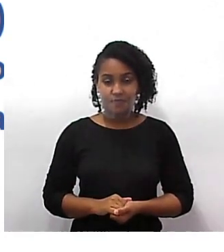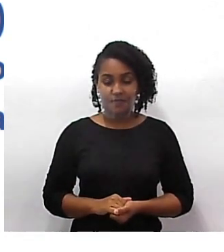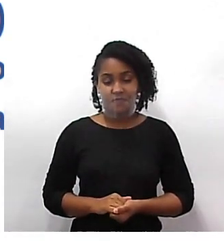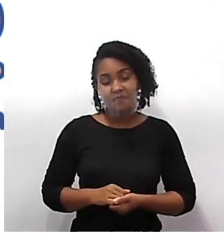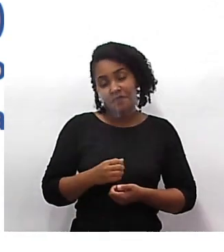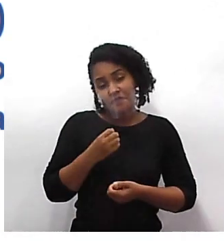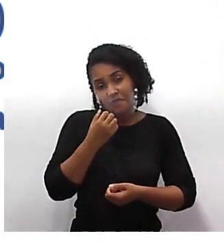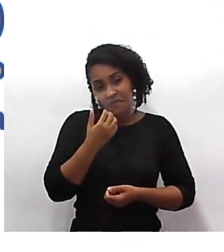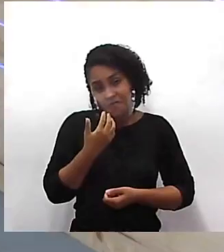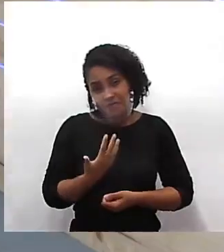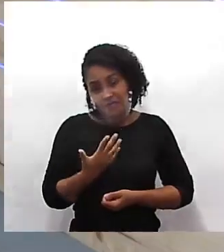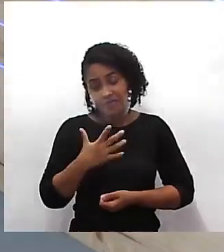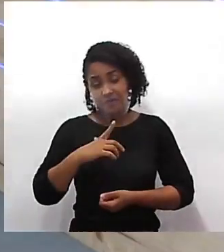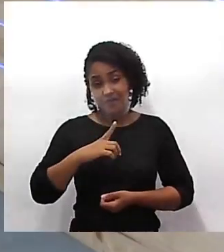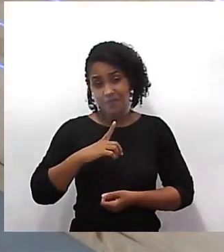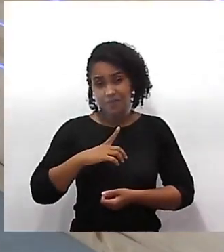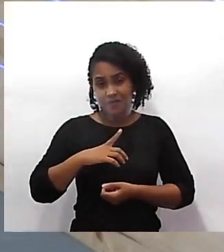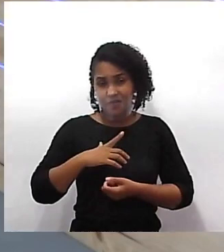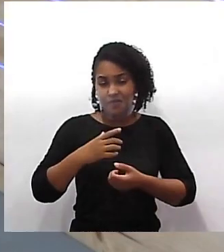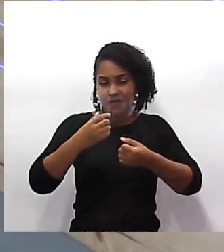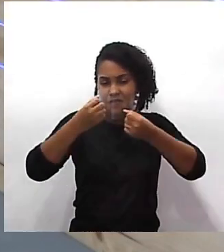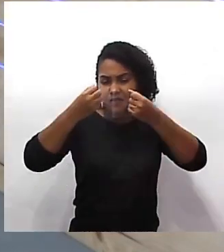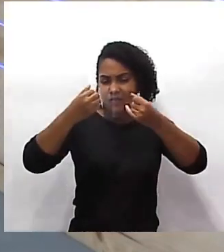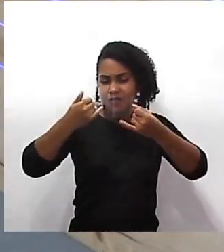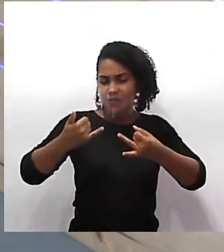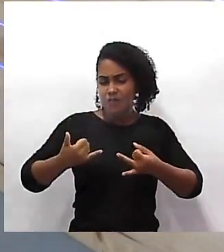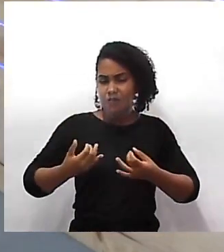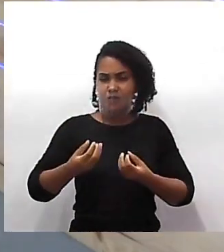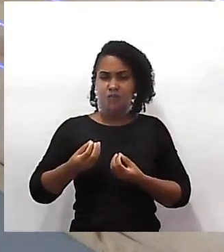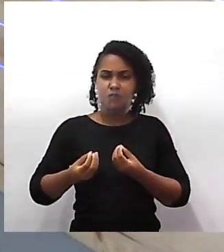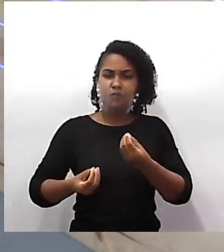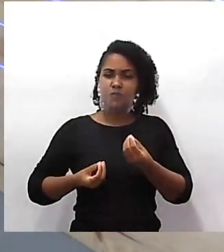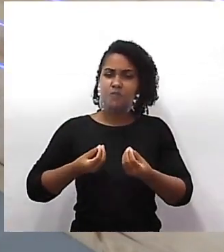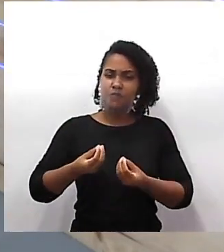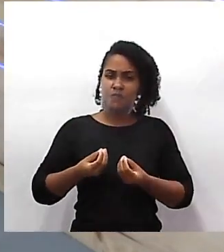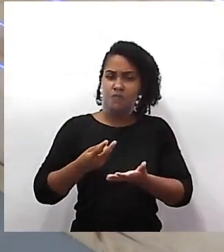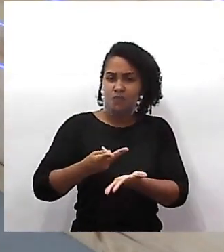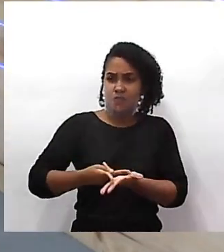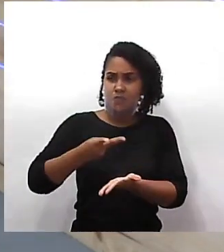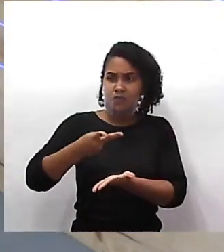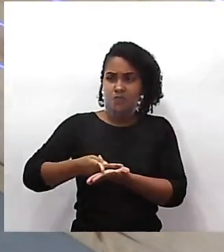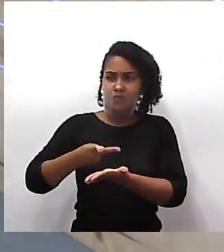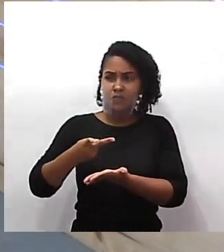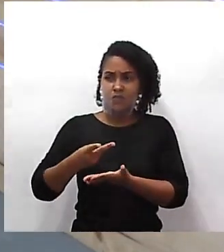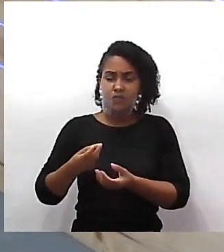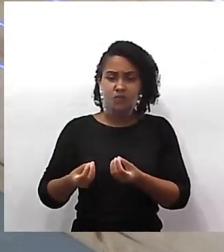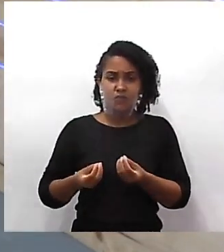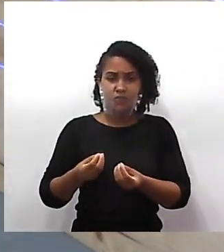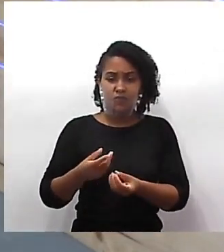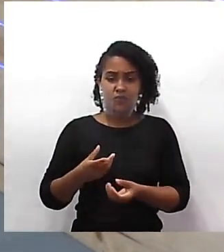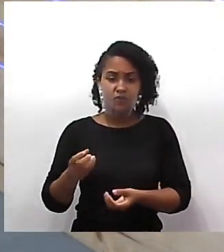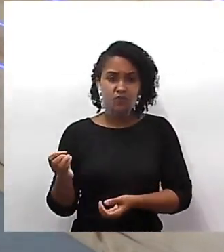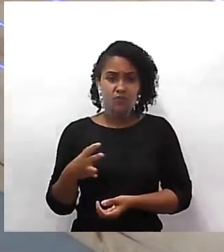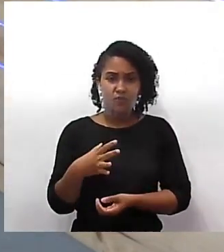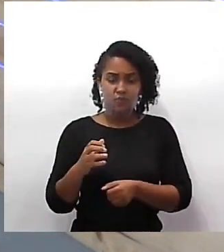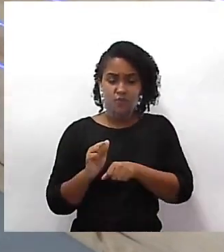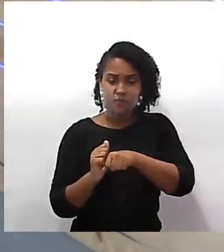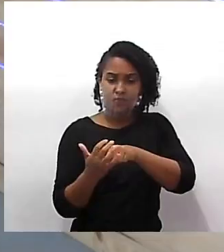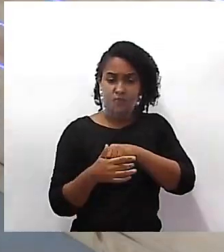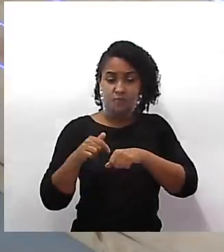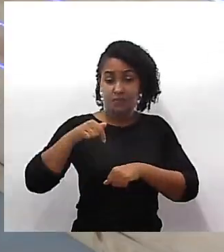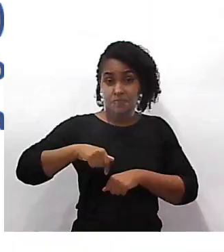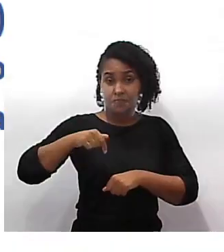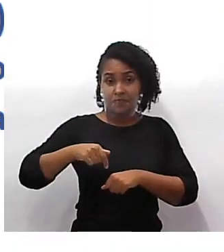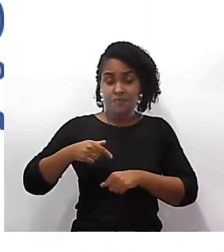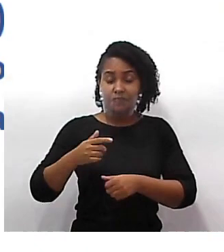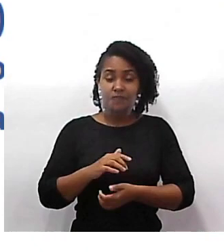Bem, pessoal, a gente vai falar agora retratando, né, o acontecimento, como chegou o novo coronavírus aqui.